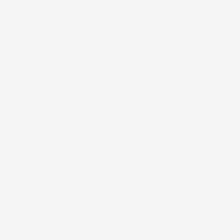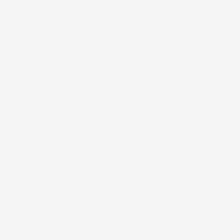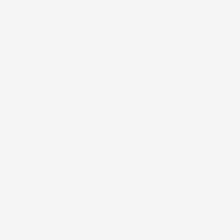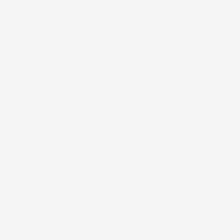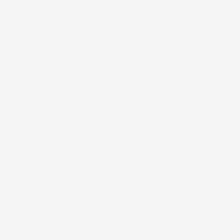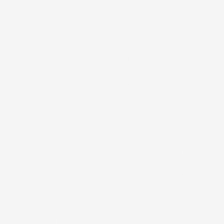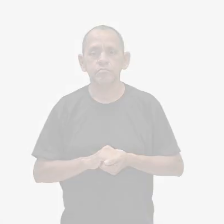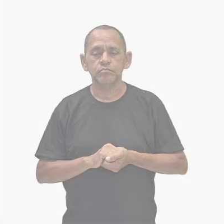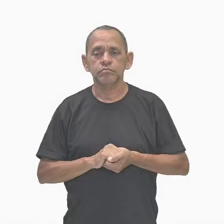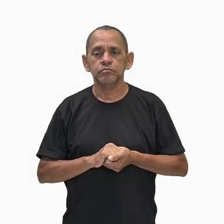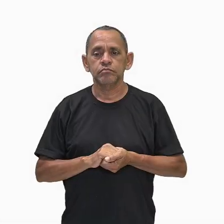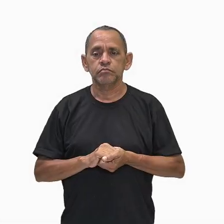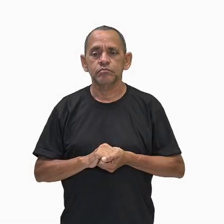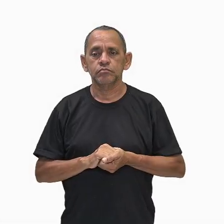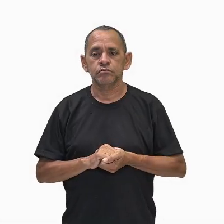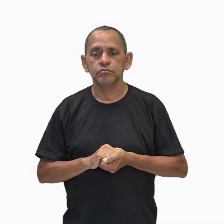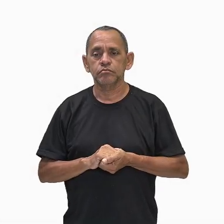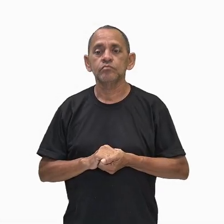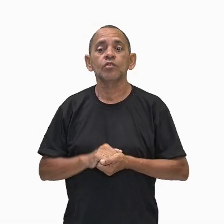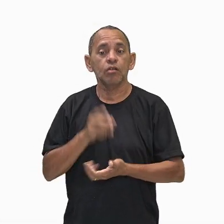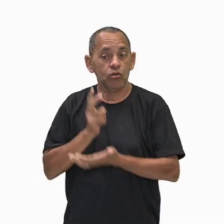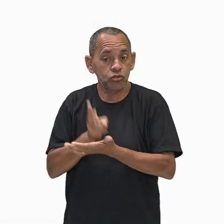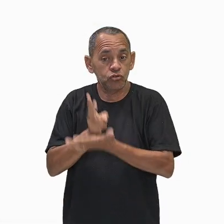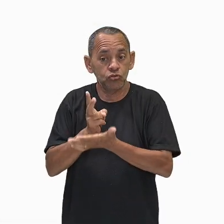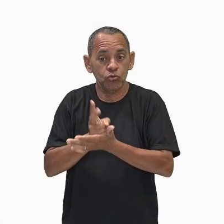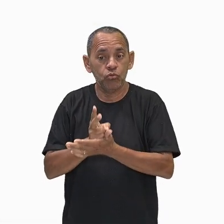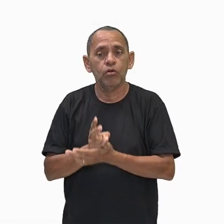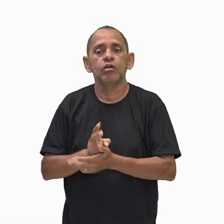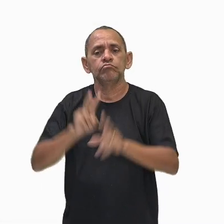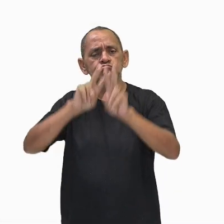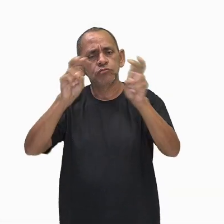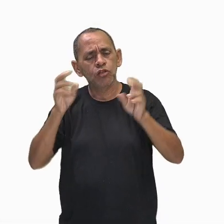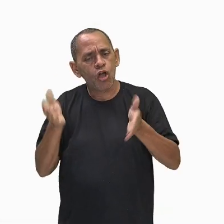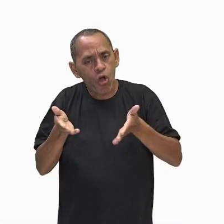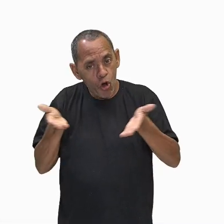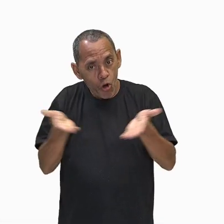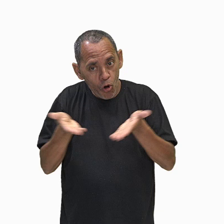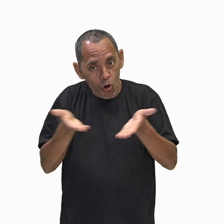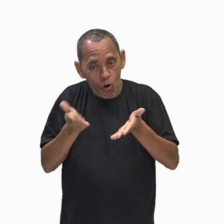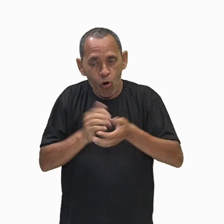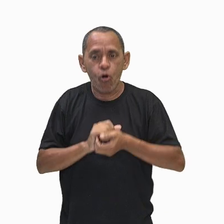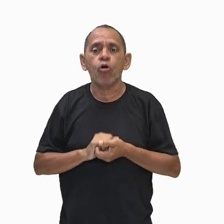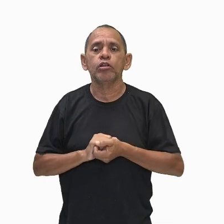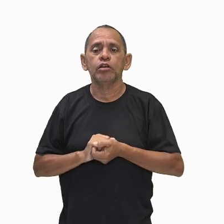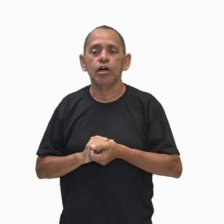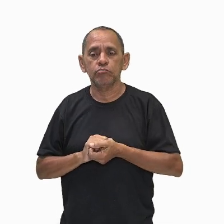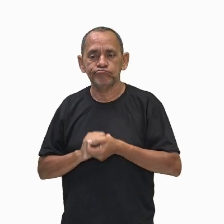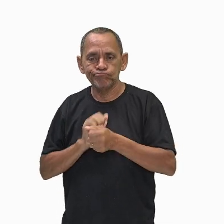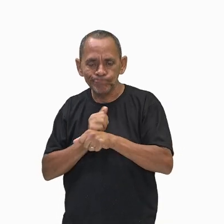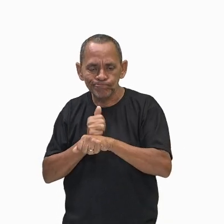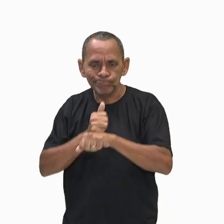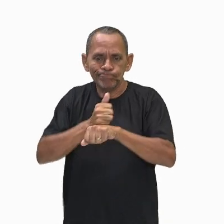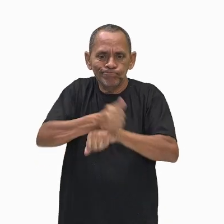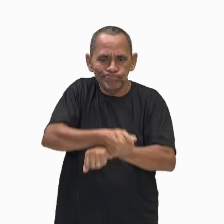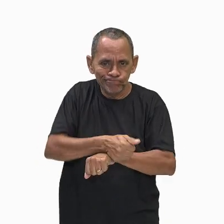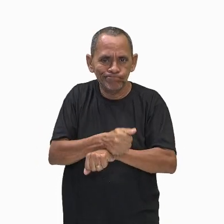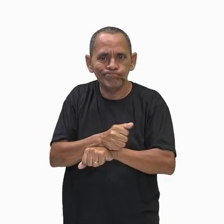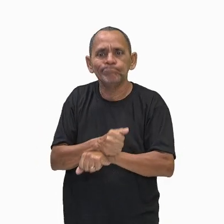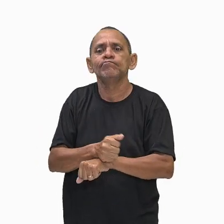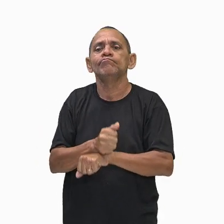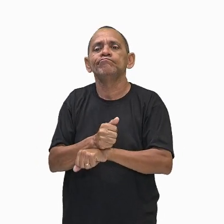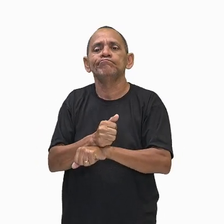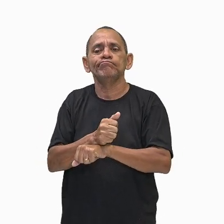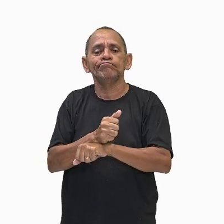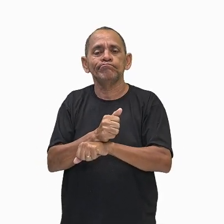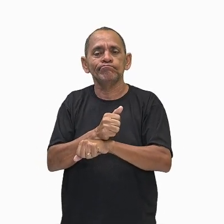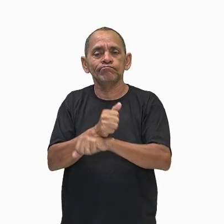a abolição, não é mesmo? Então, a abolição em si, ela foi, então, extinta em 13 de maio de